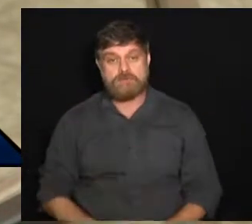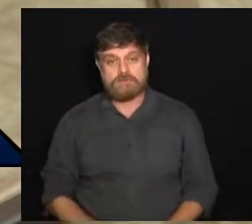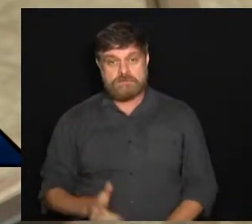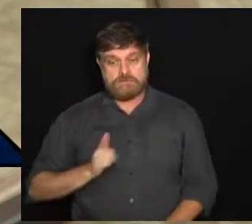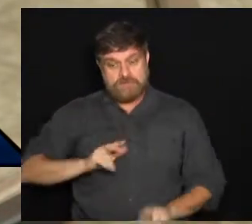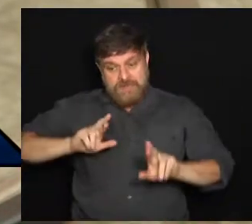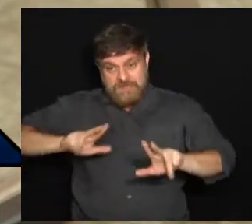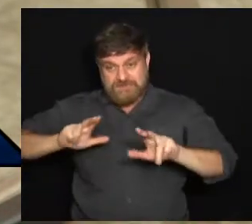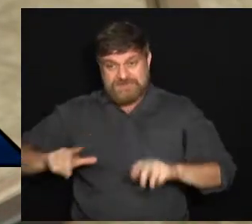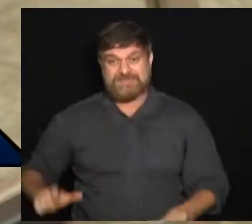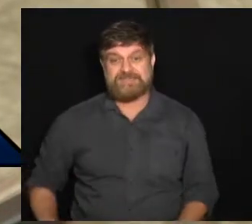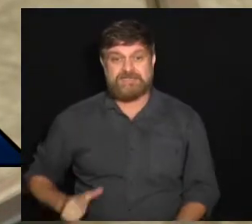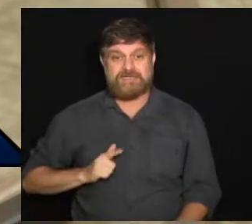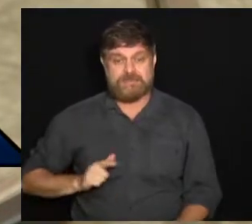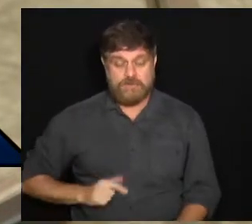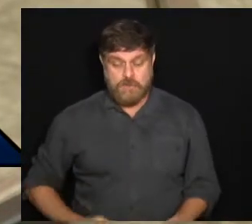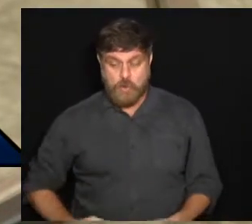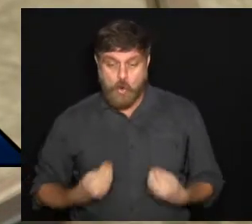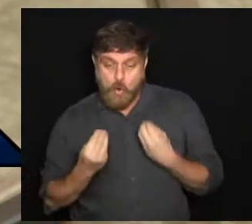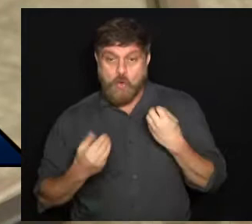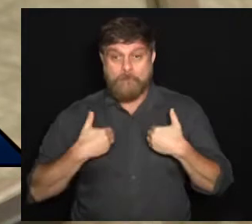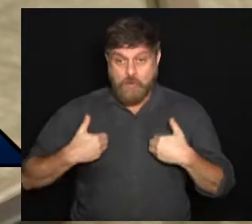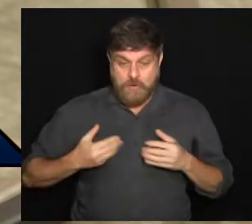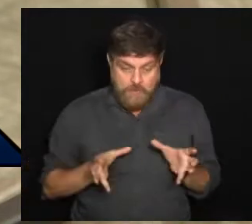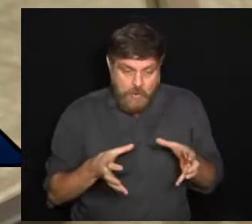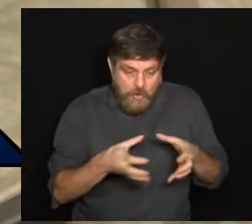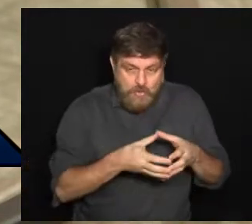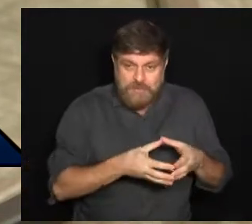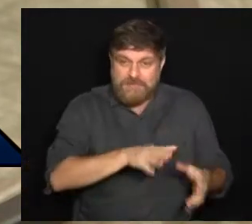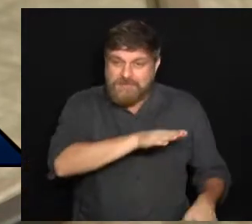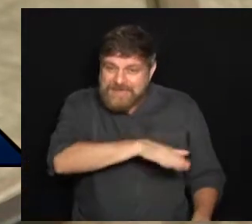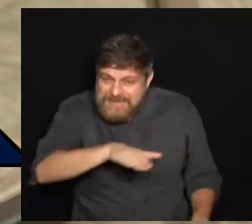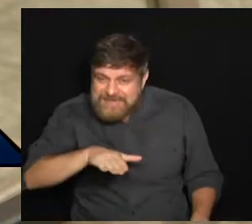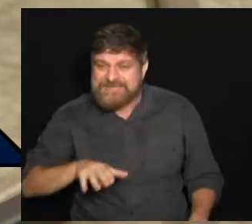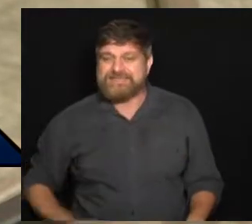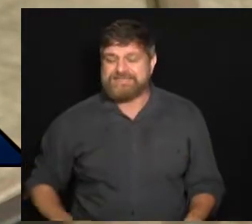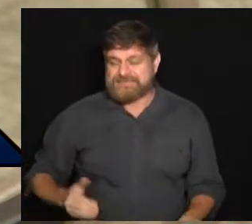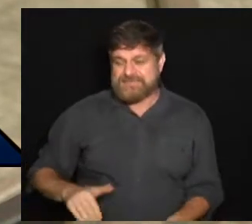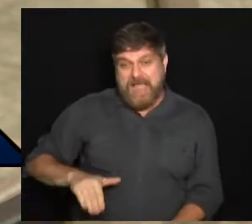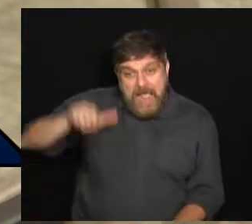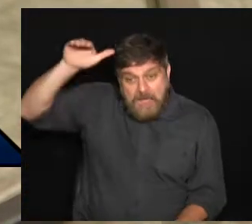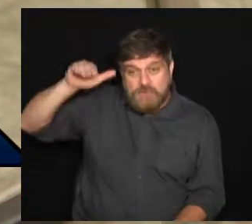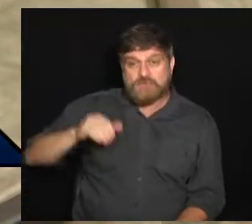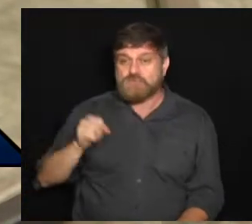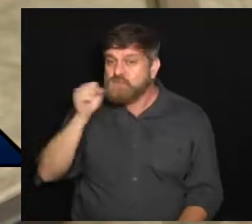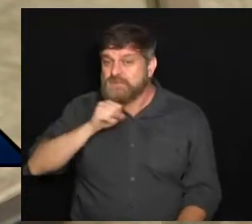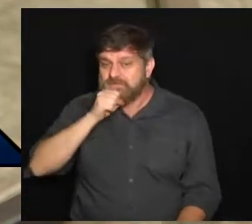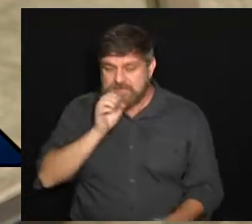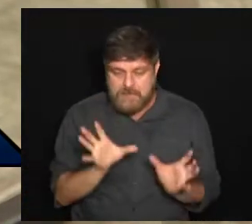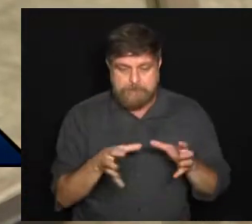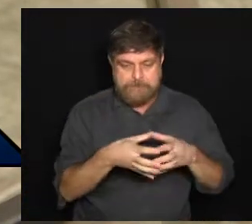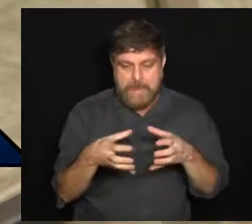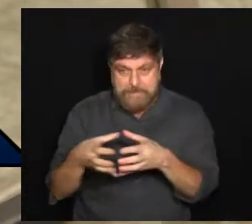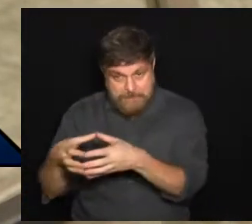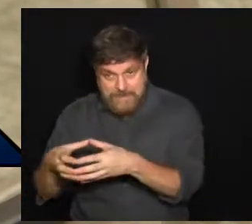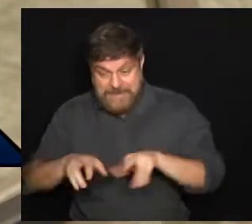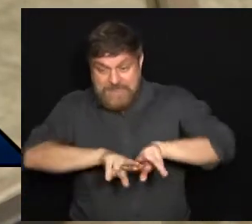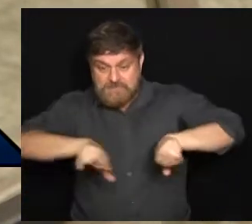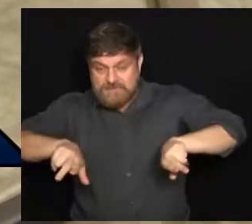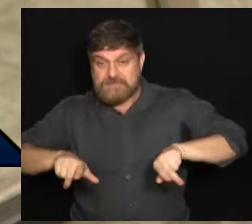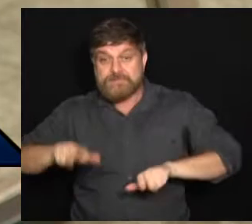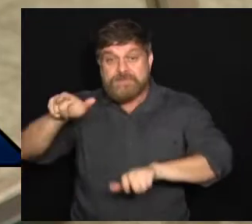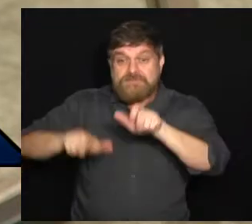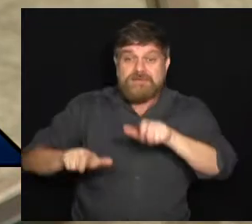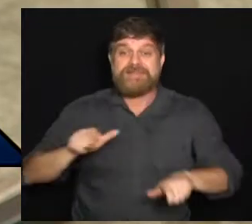aí, ela passa pelo tipo de resposta que cada grupo etário é capaz de oferecer para o vírus, e é por isso também que as pessoas que têm problemas de saúde